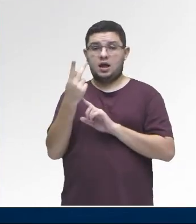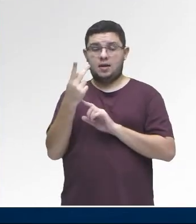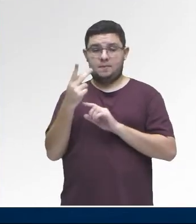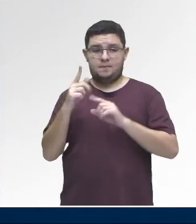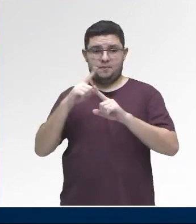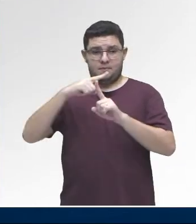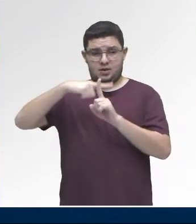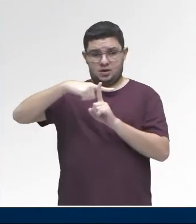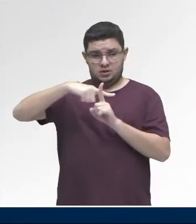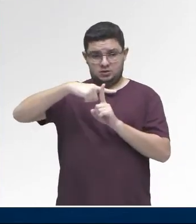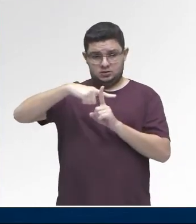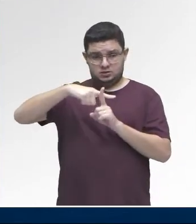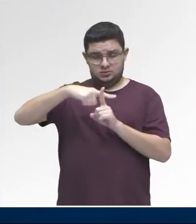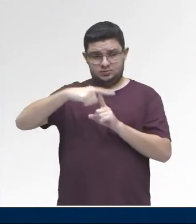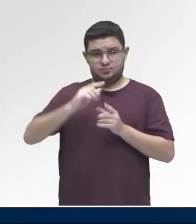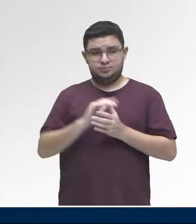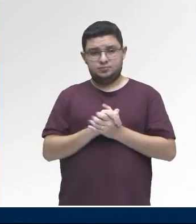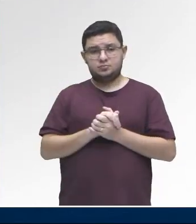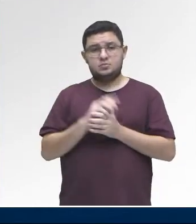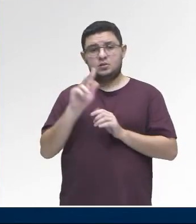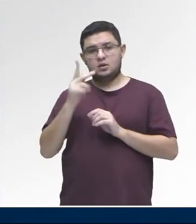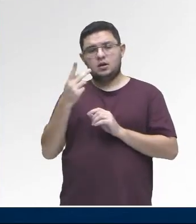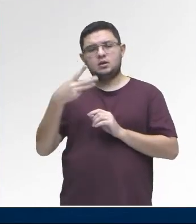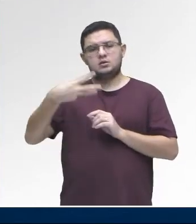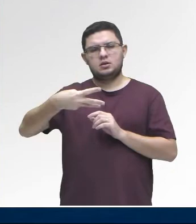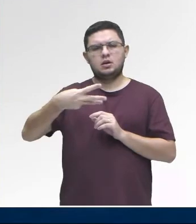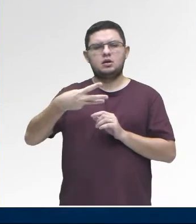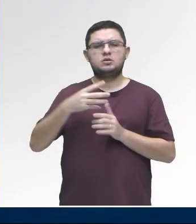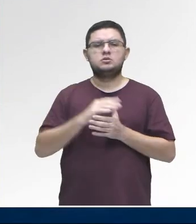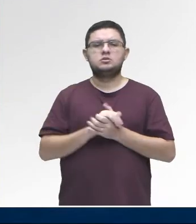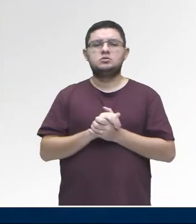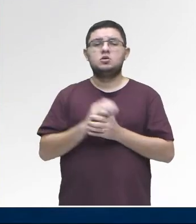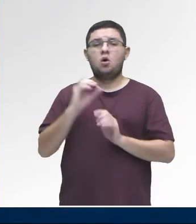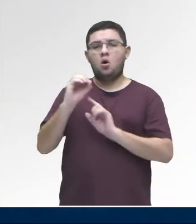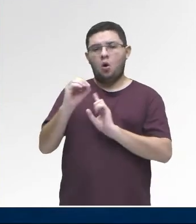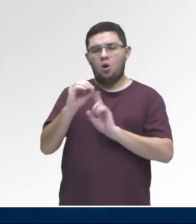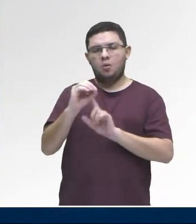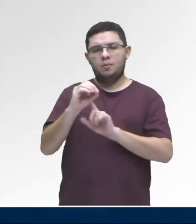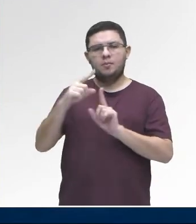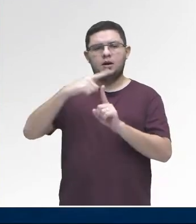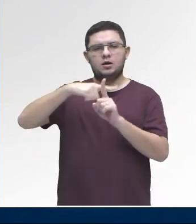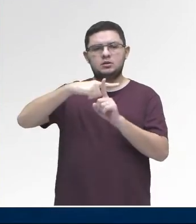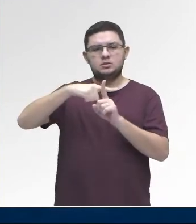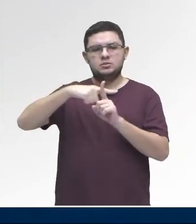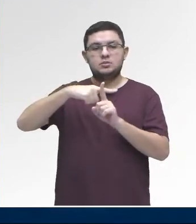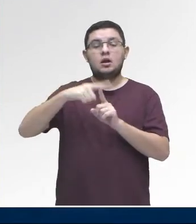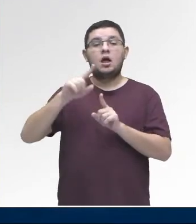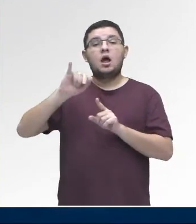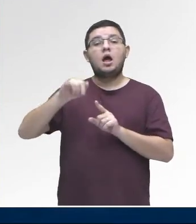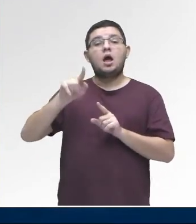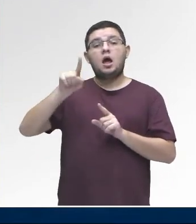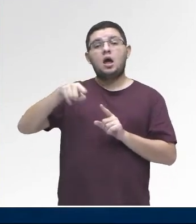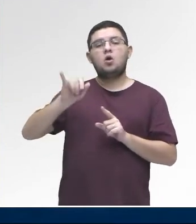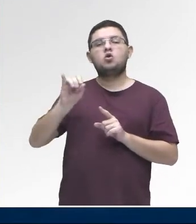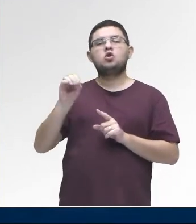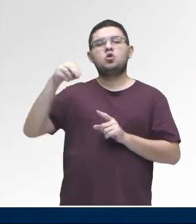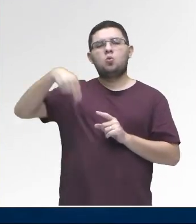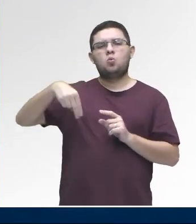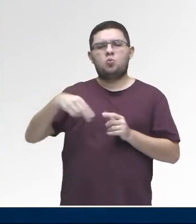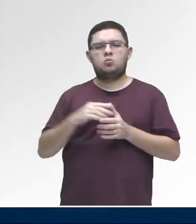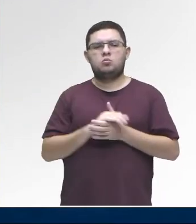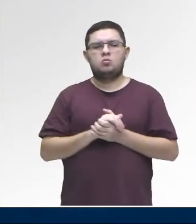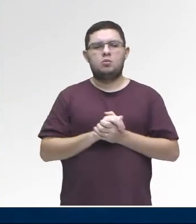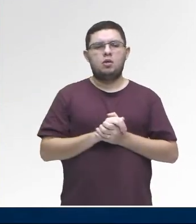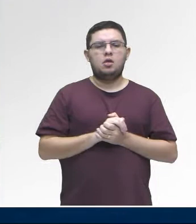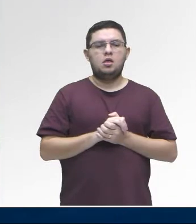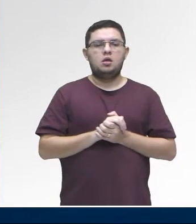H3 ou mais, chamado de íon hidrônio, tá bom? Então, observem que eu tenho